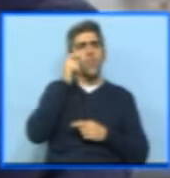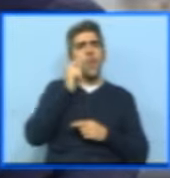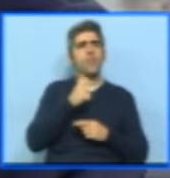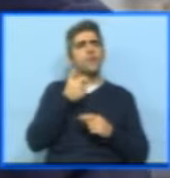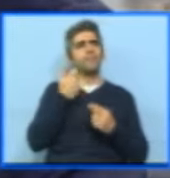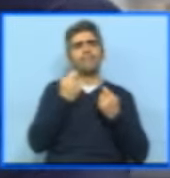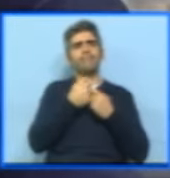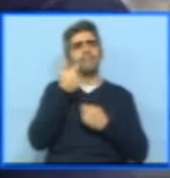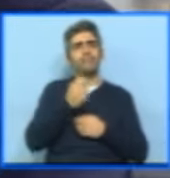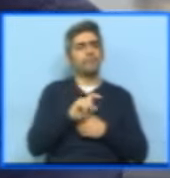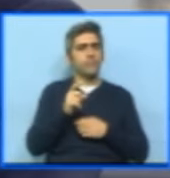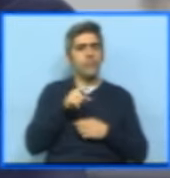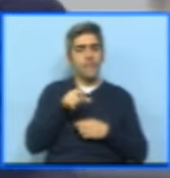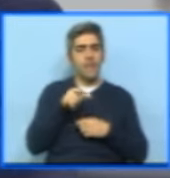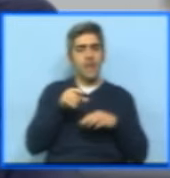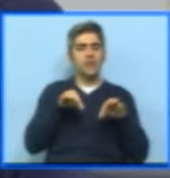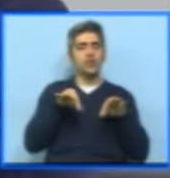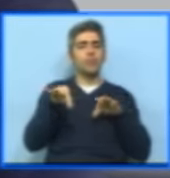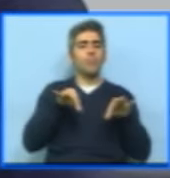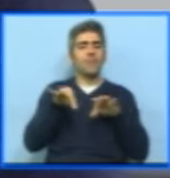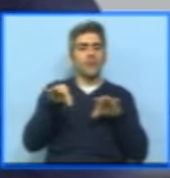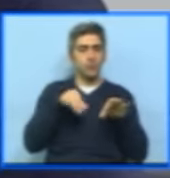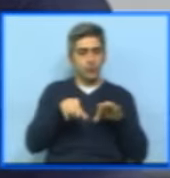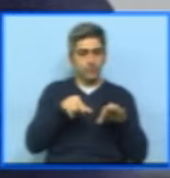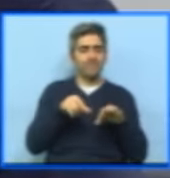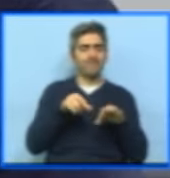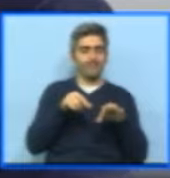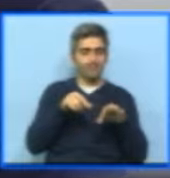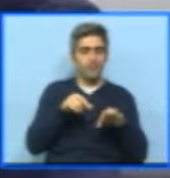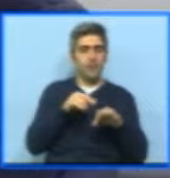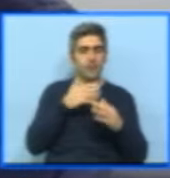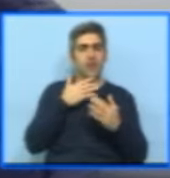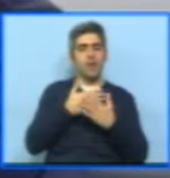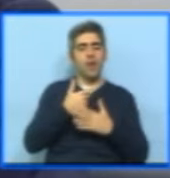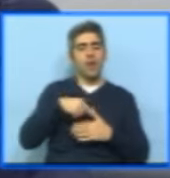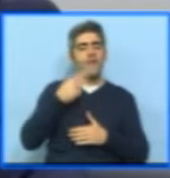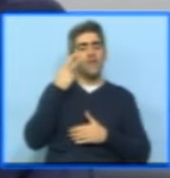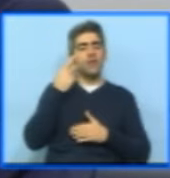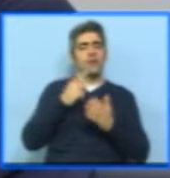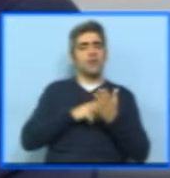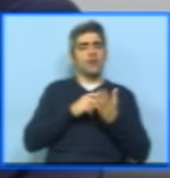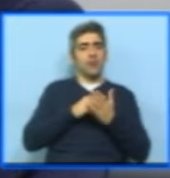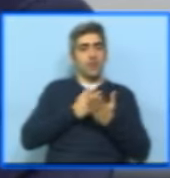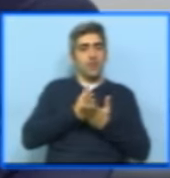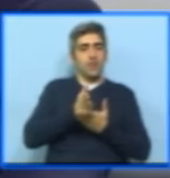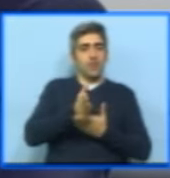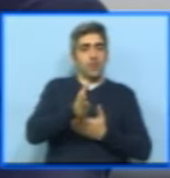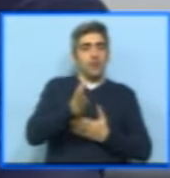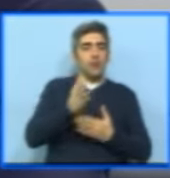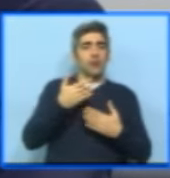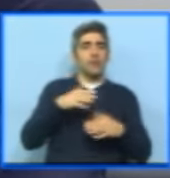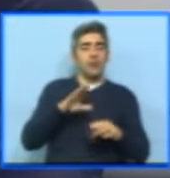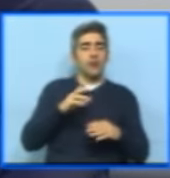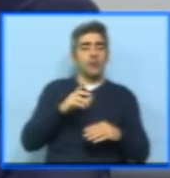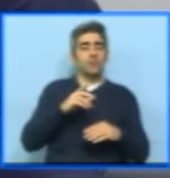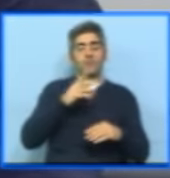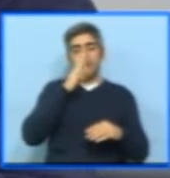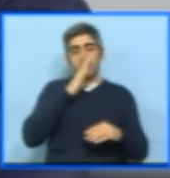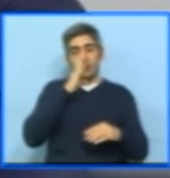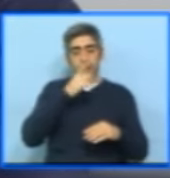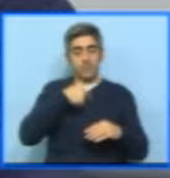o Papa diz que isso é um instrumento, afinal, para a nossa sobrevivência e que, se temos o